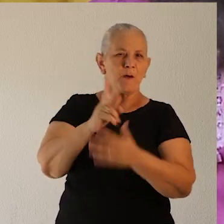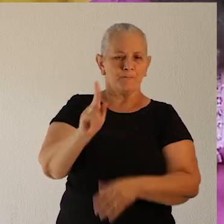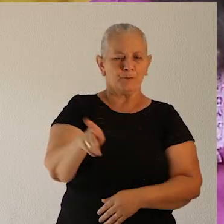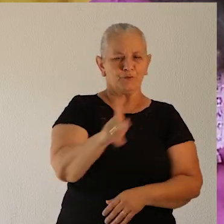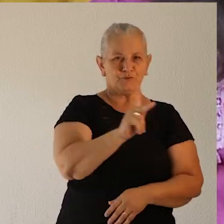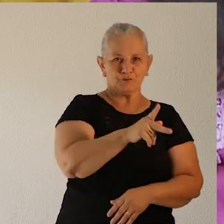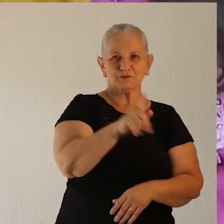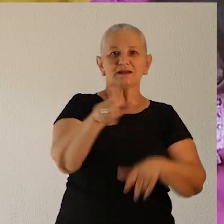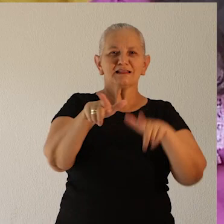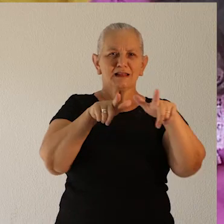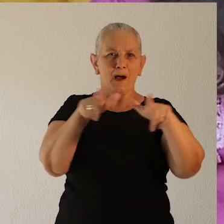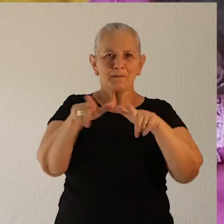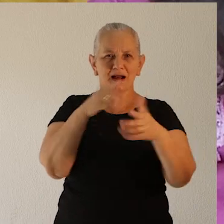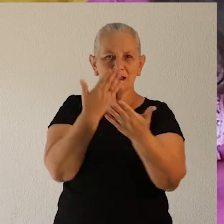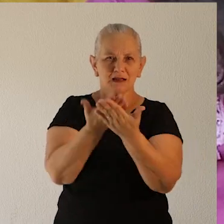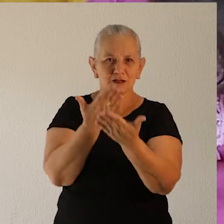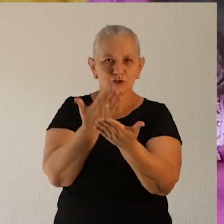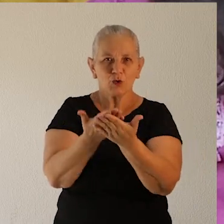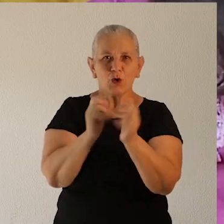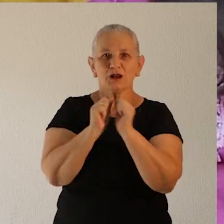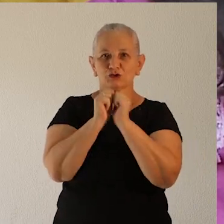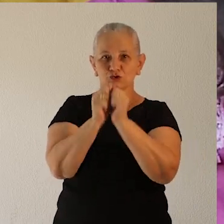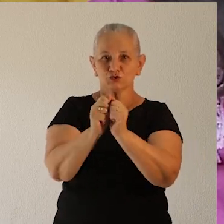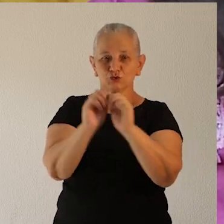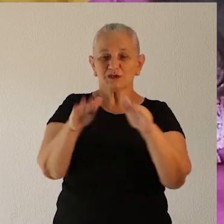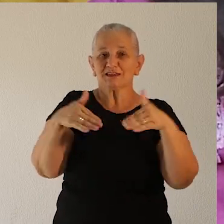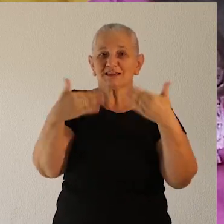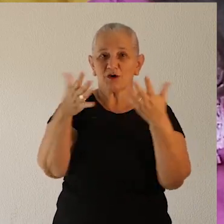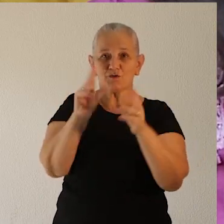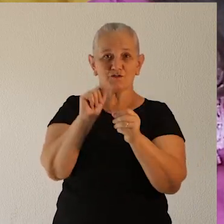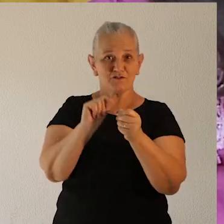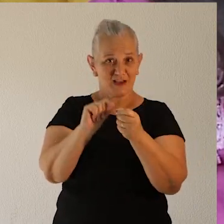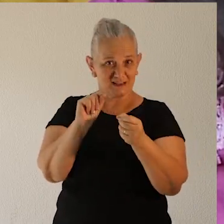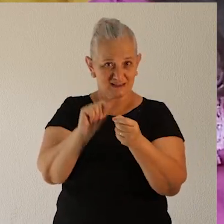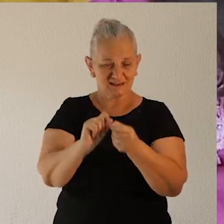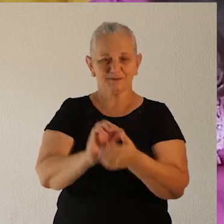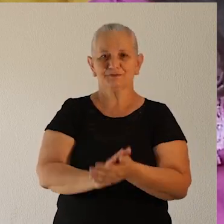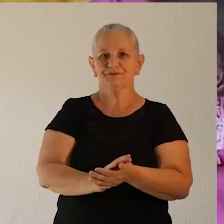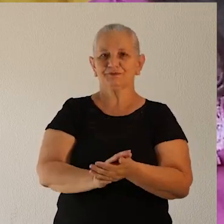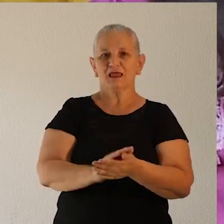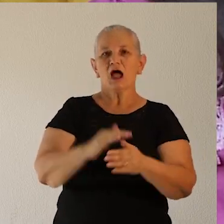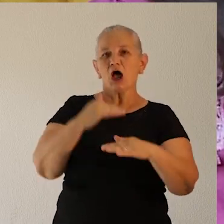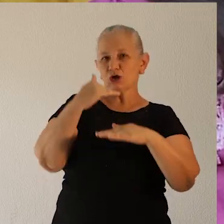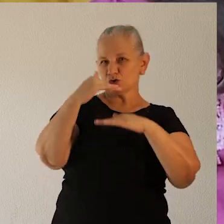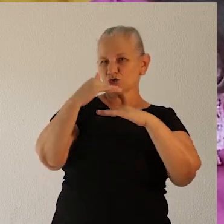trabalham com vocês na escola. Então, tentar fazer em cima